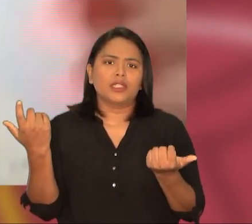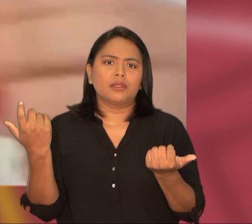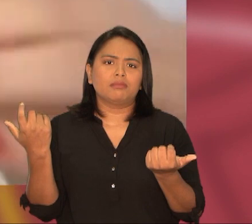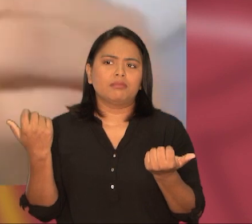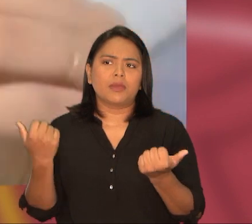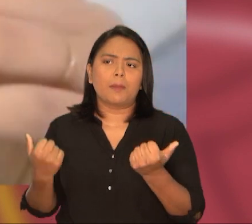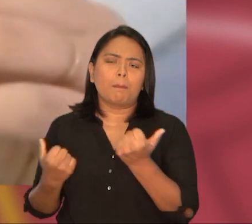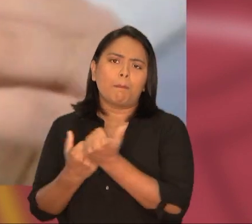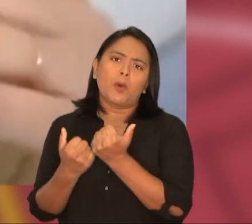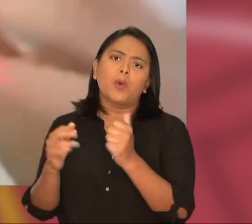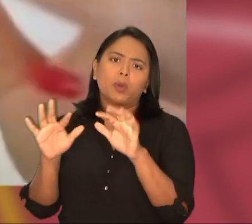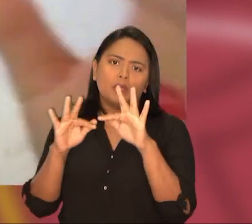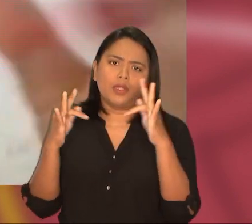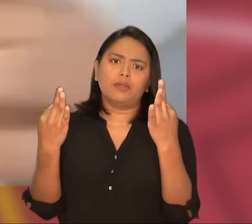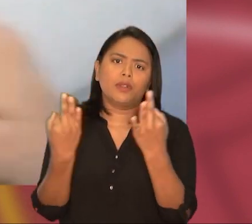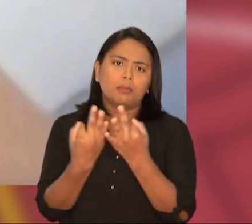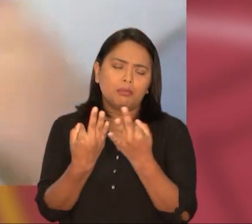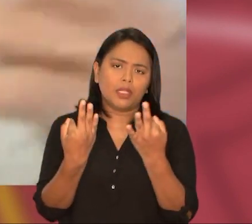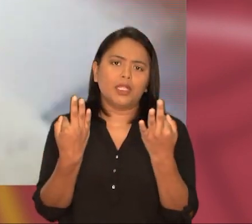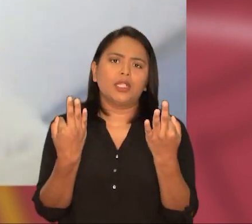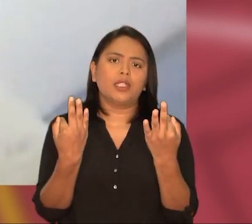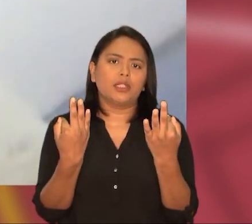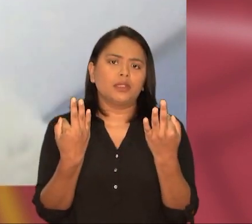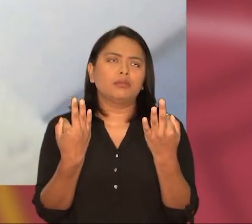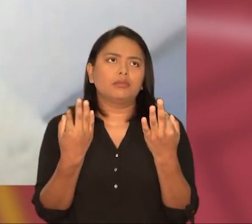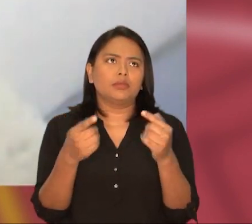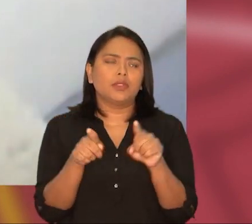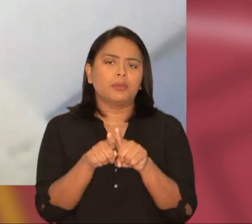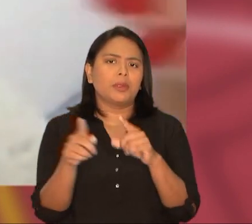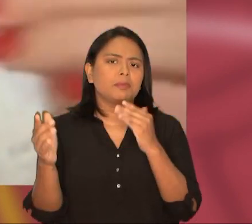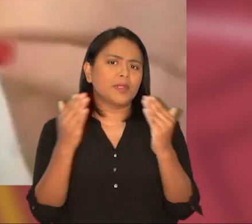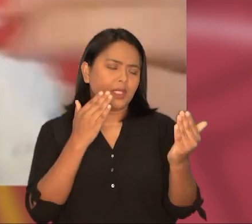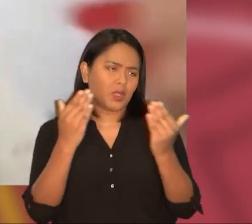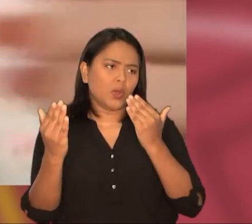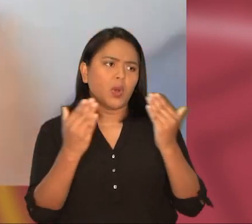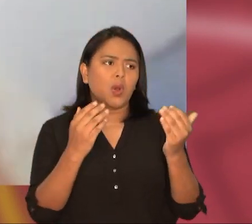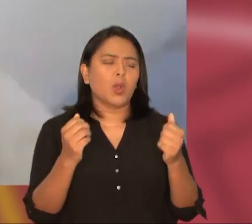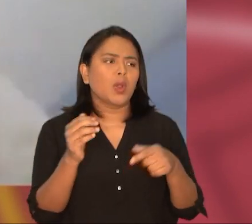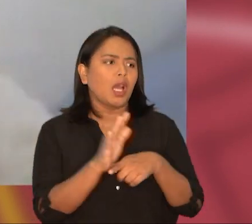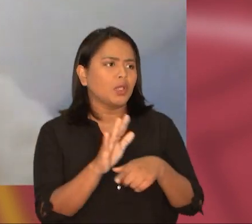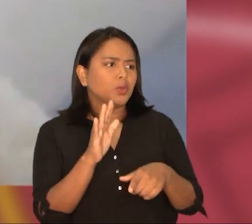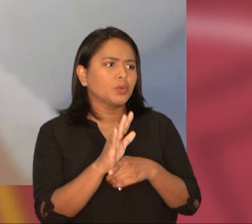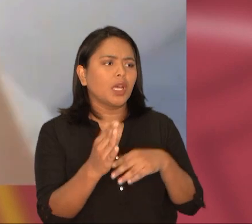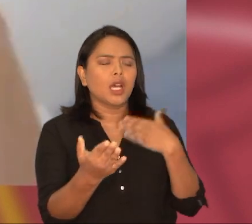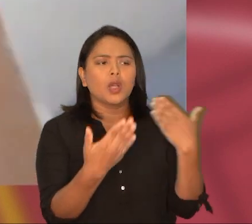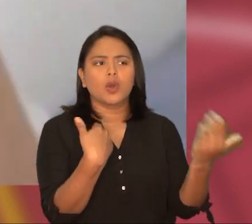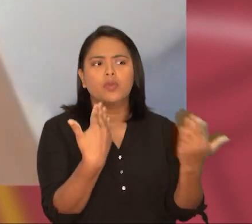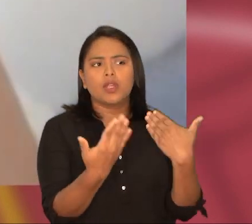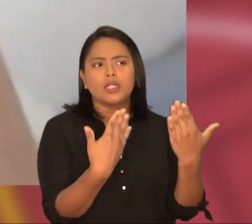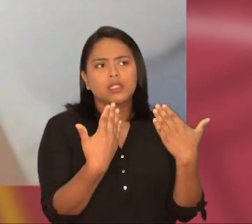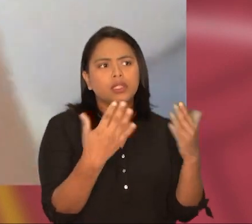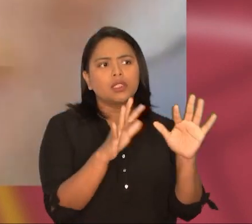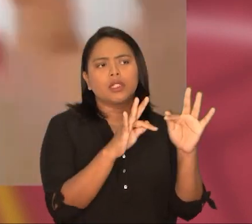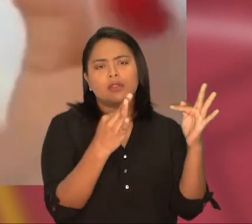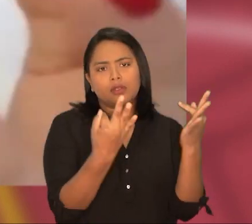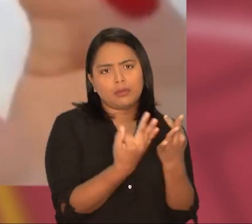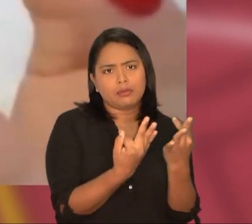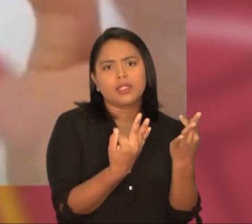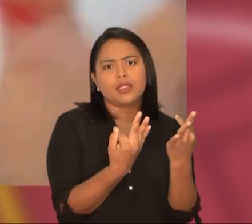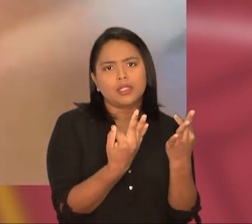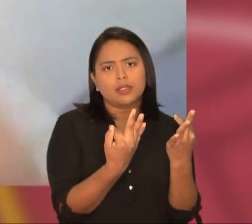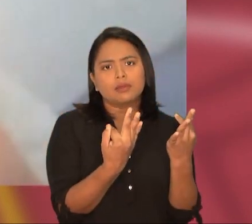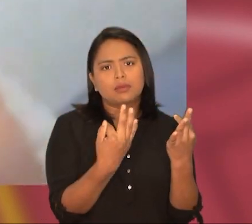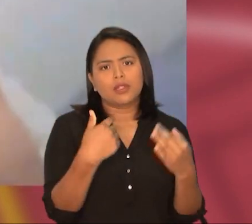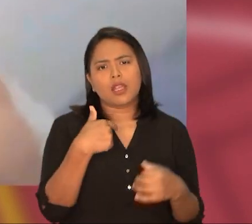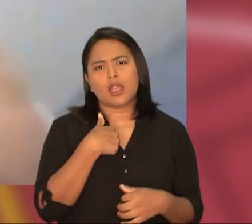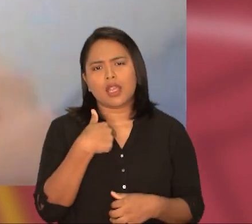termo, ter um tipo de psicólogo para ajudar os pais, né, para estar conversando com os pais. Senti muita falta disso, então